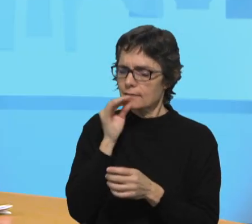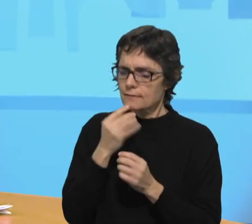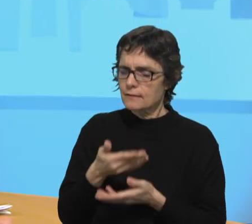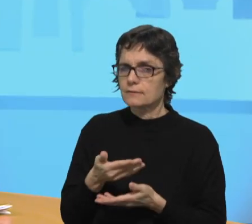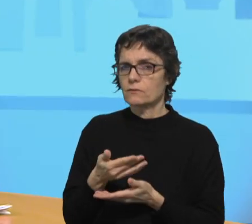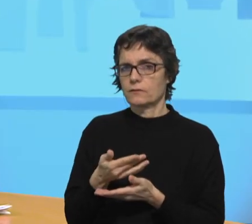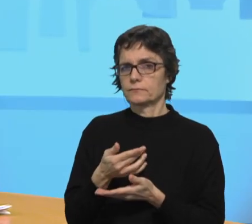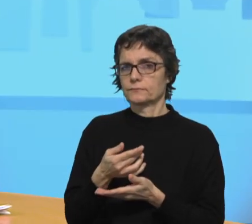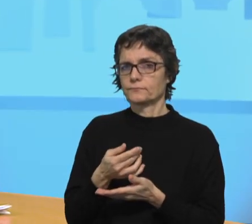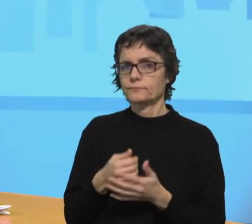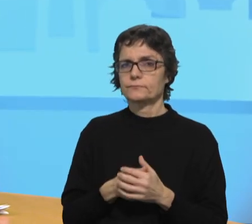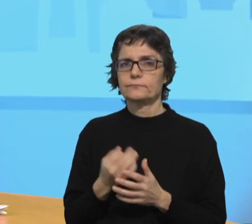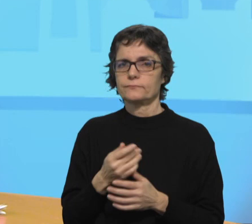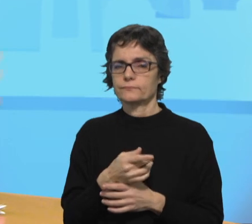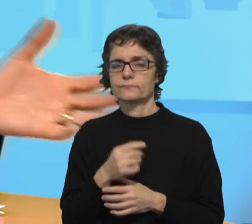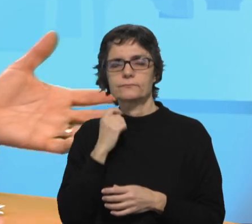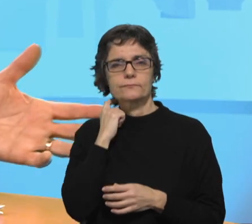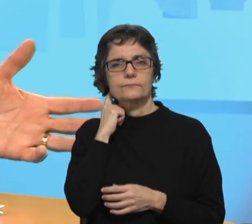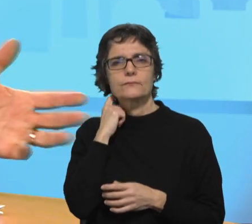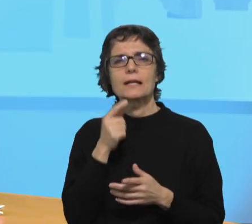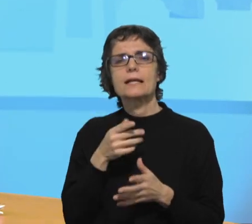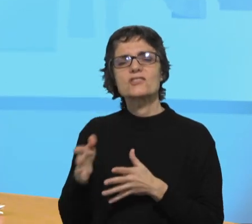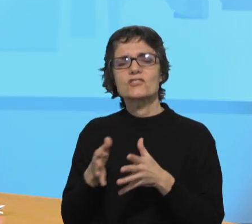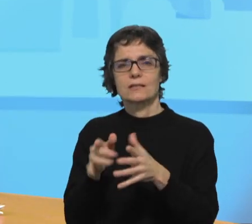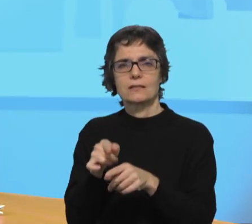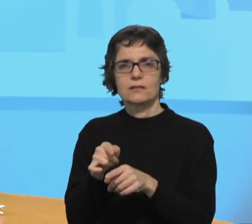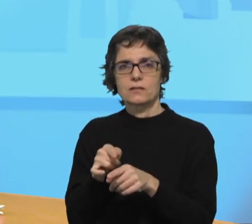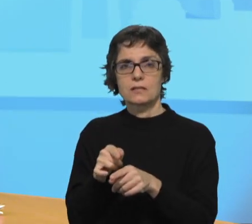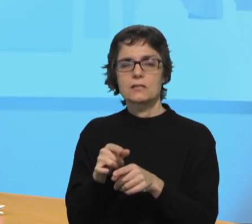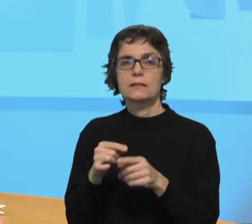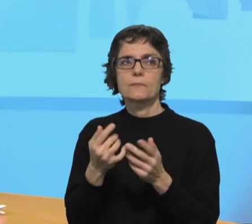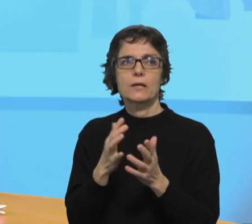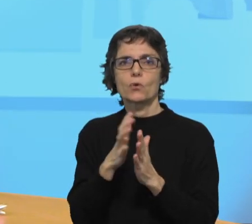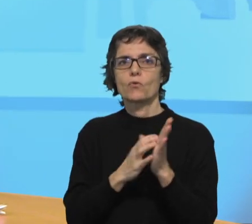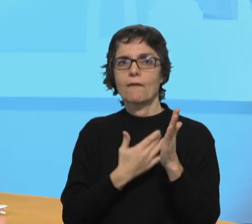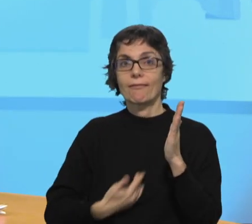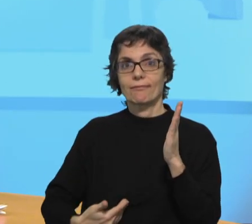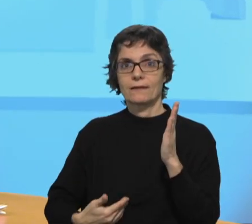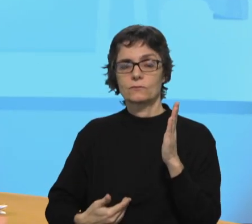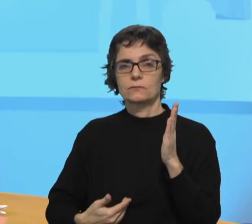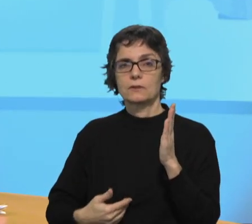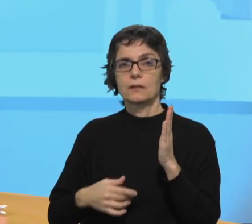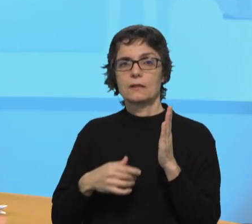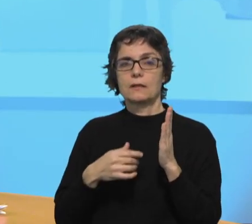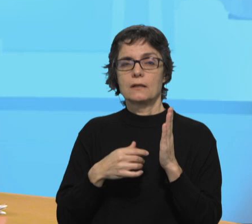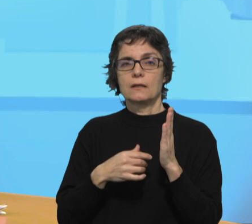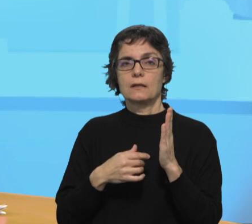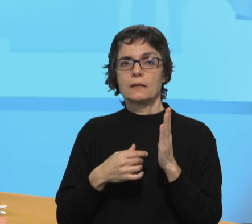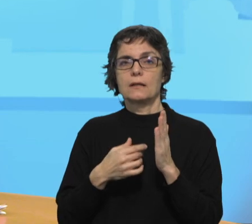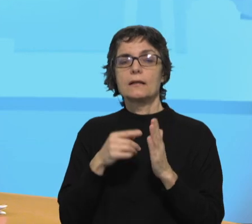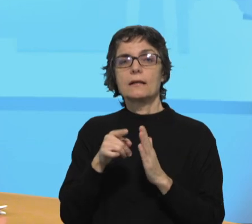Elias acaba por fazer este arco do Antigo Testamento, não é? Claro. Porque Cristo não é uma fratura, não é? é